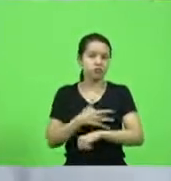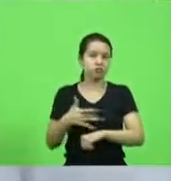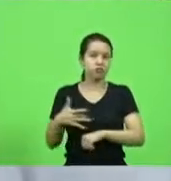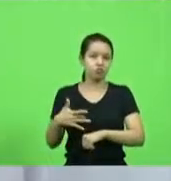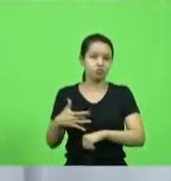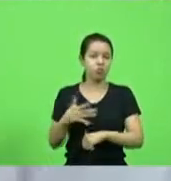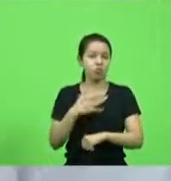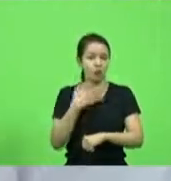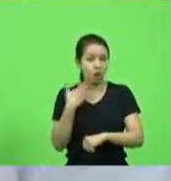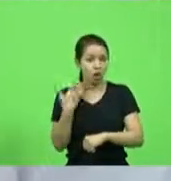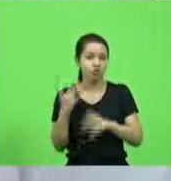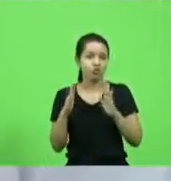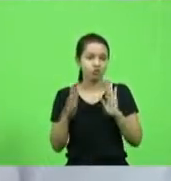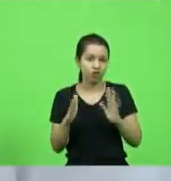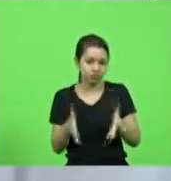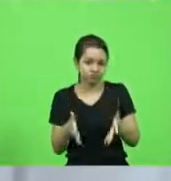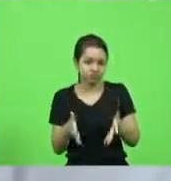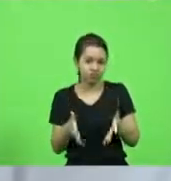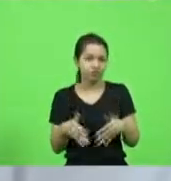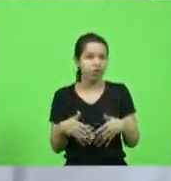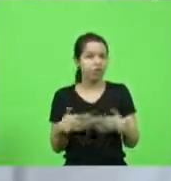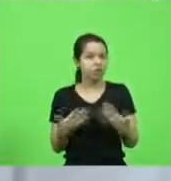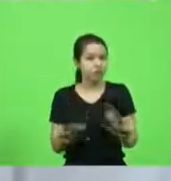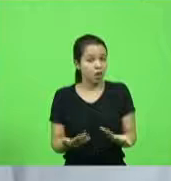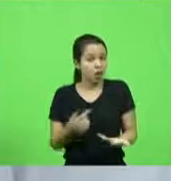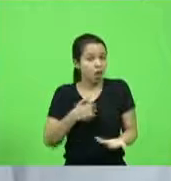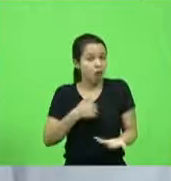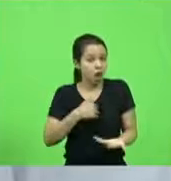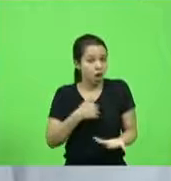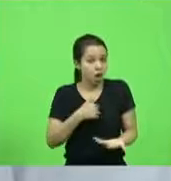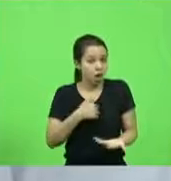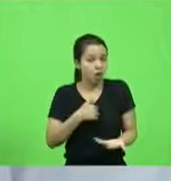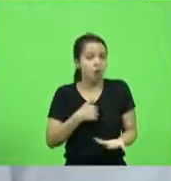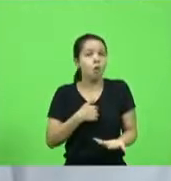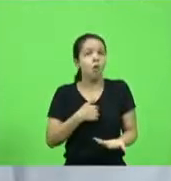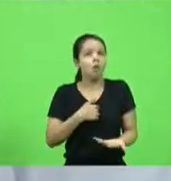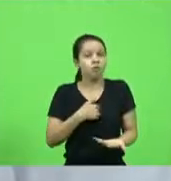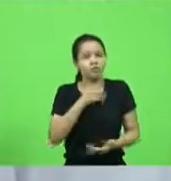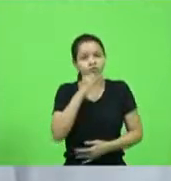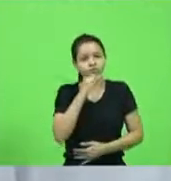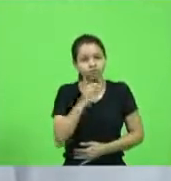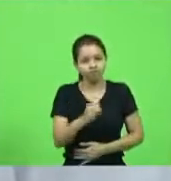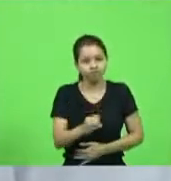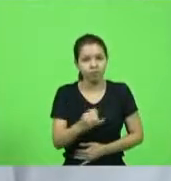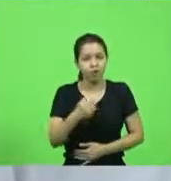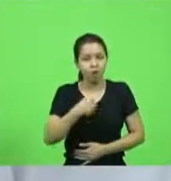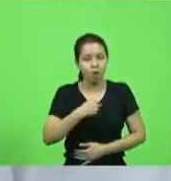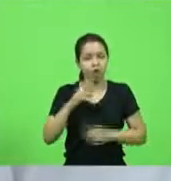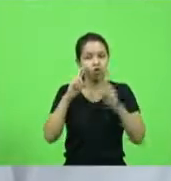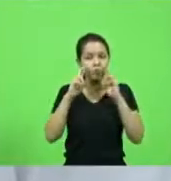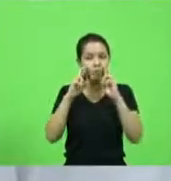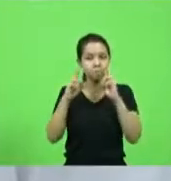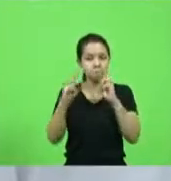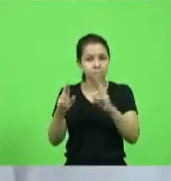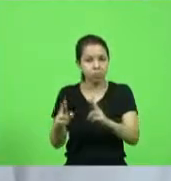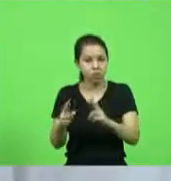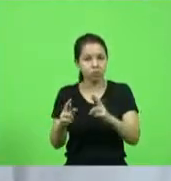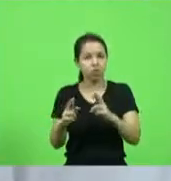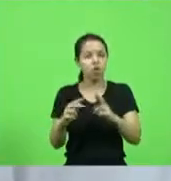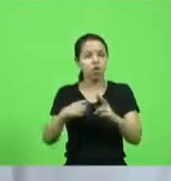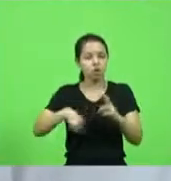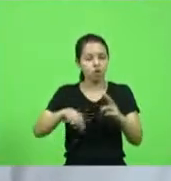questão de afirmar aqui da tribuna o nosso respeito, a nossa solidariedade, o nosso